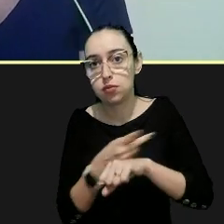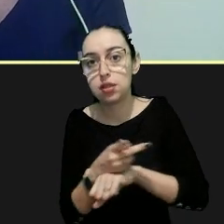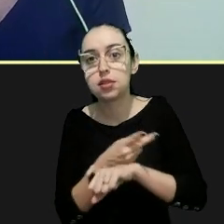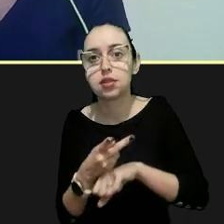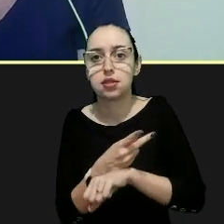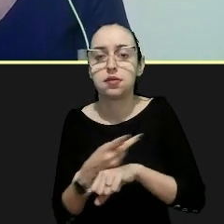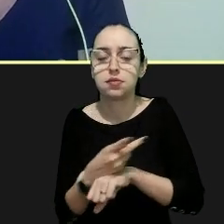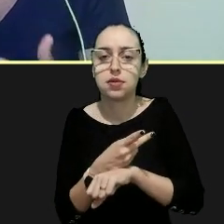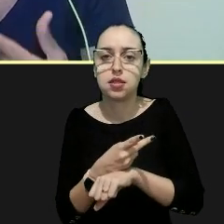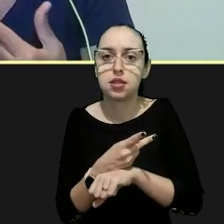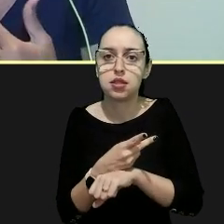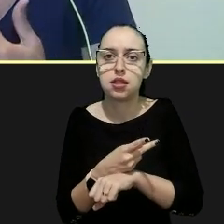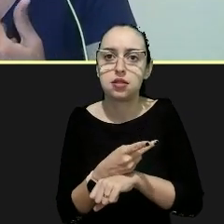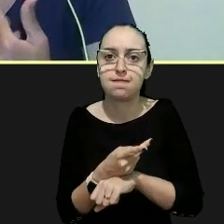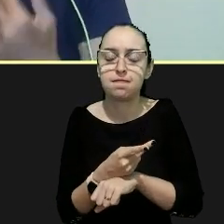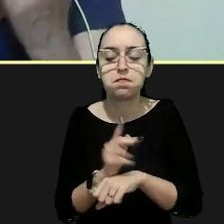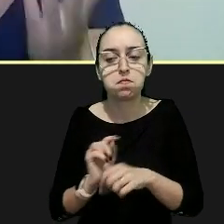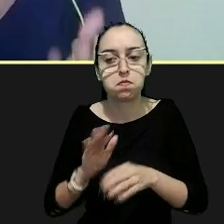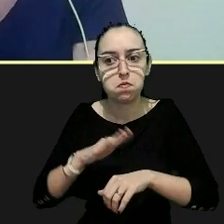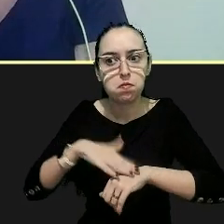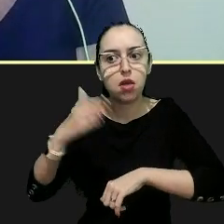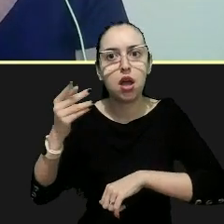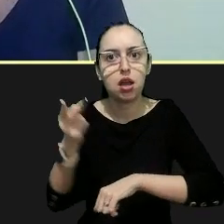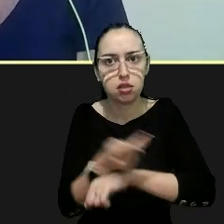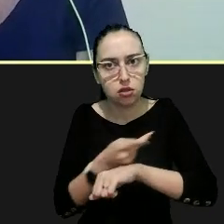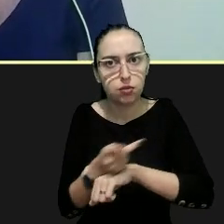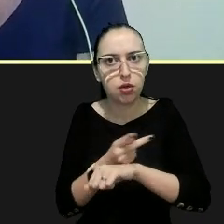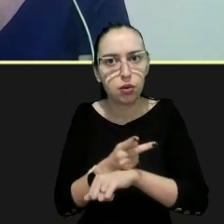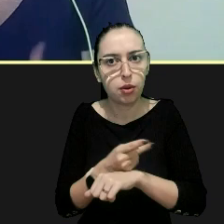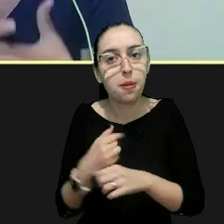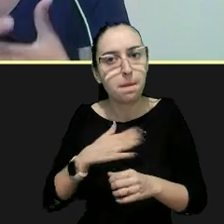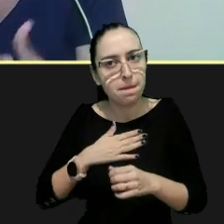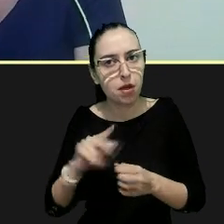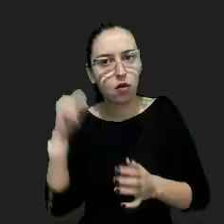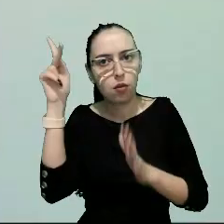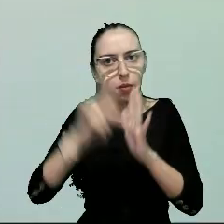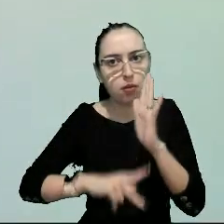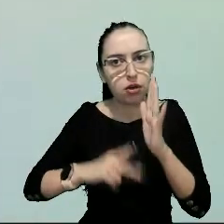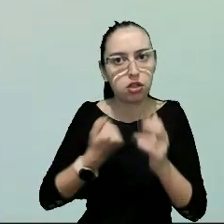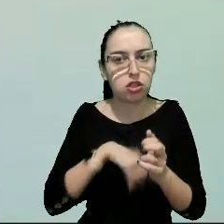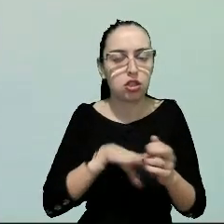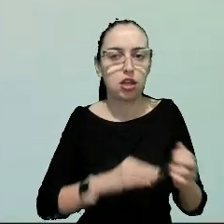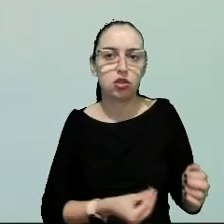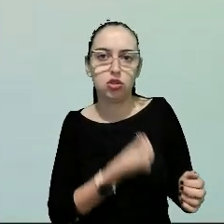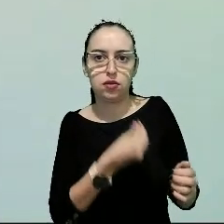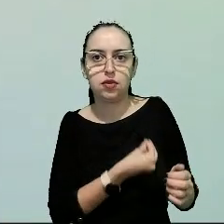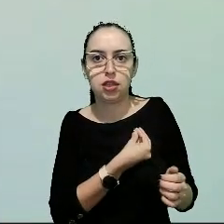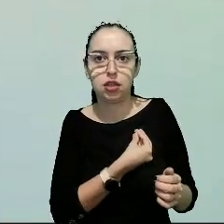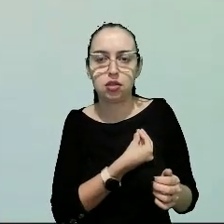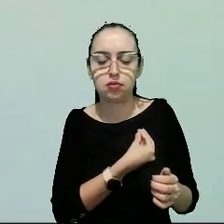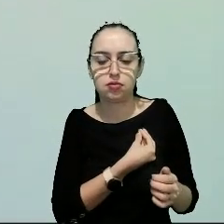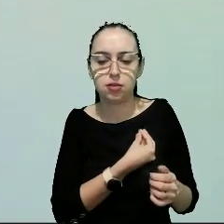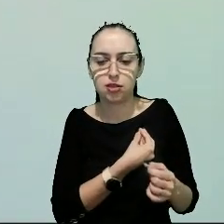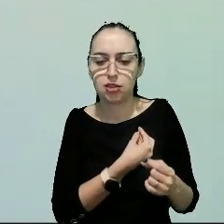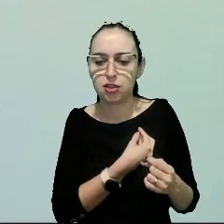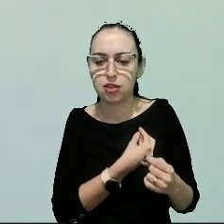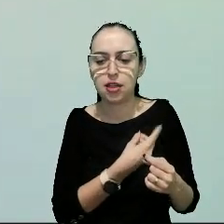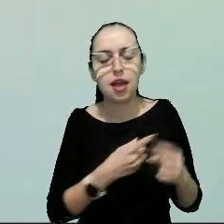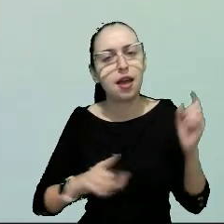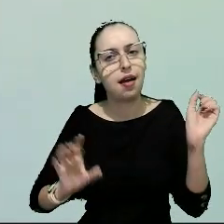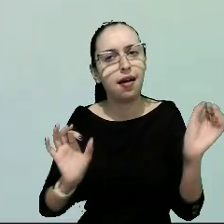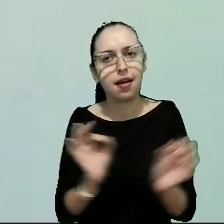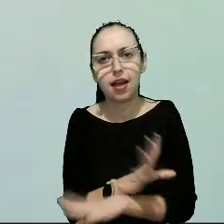as minhas pesquisas, mas mais do que as minhas pesquisas, o meu projeto de vida é combater a